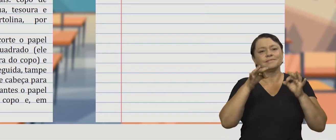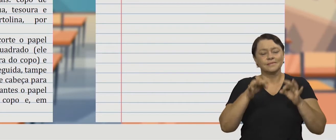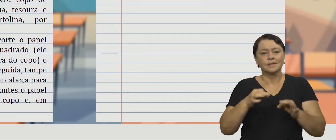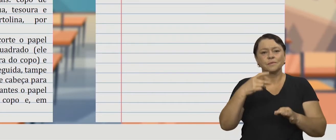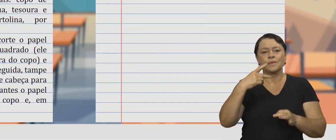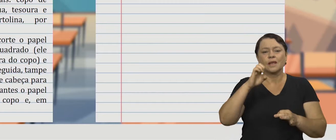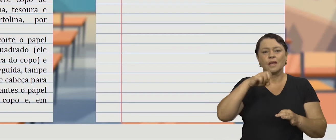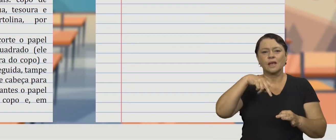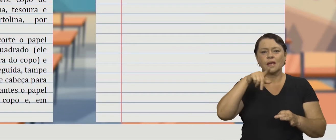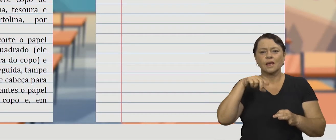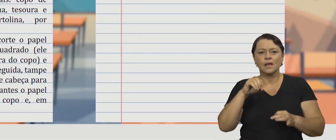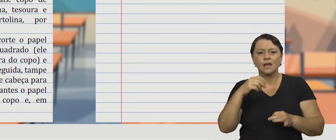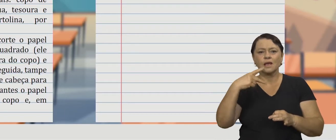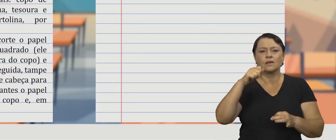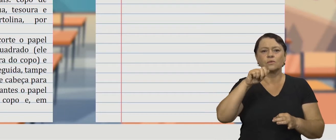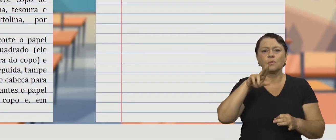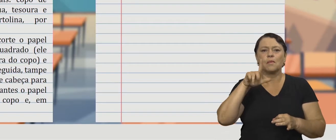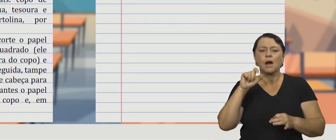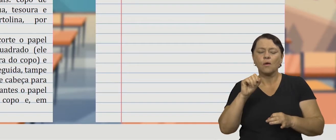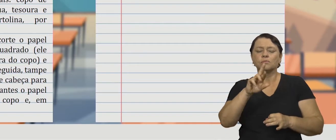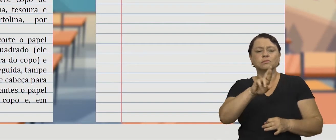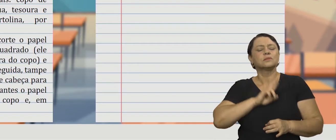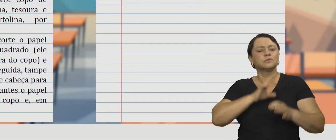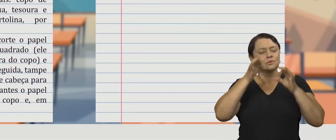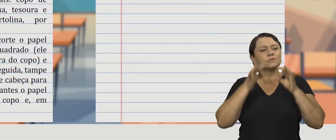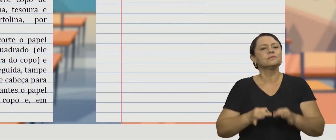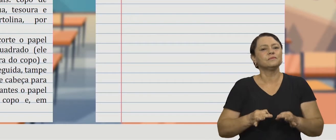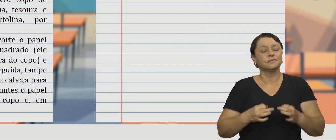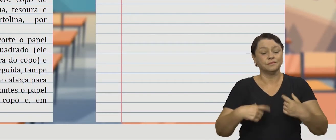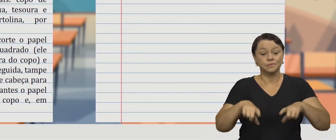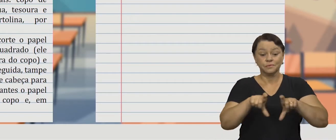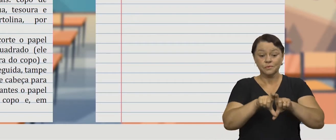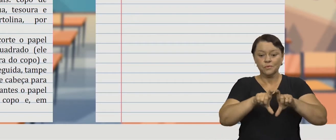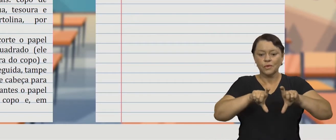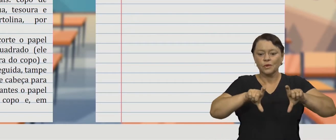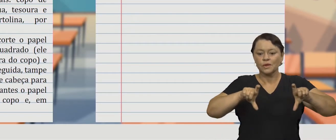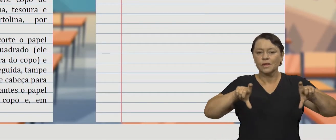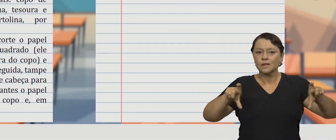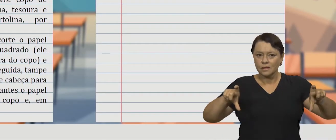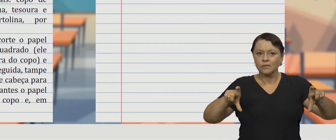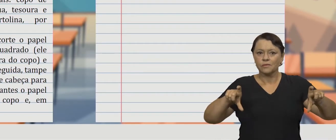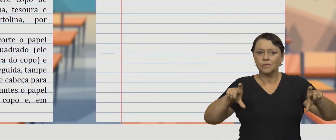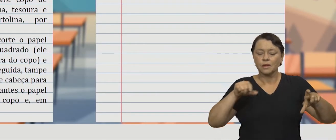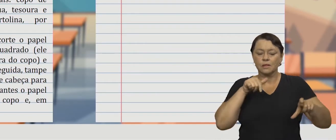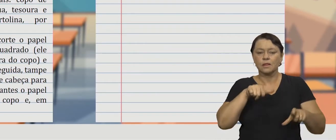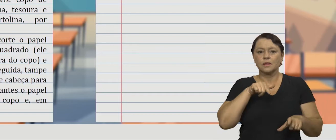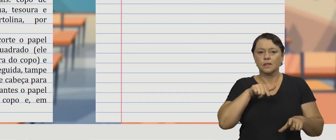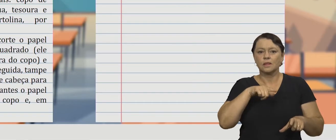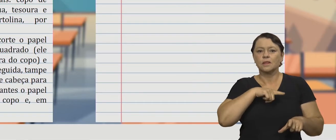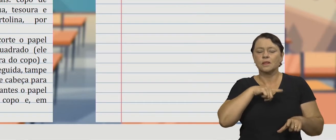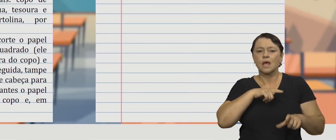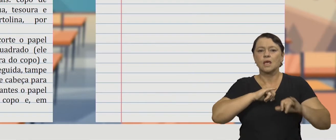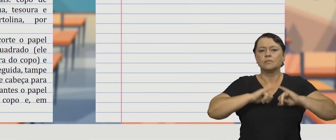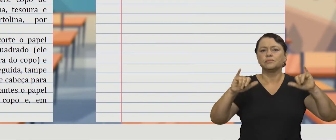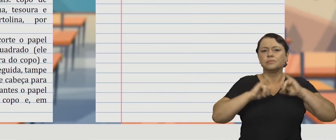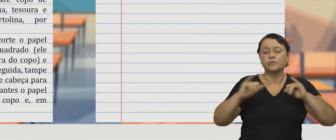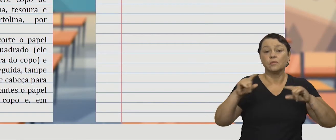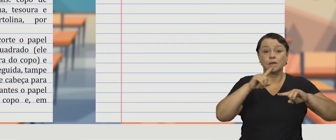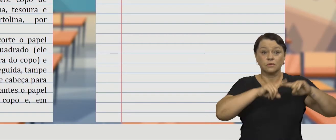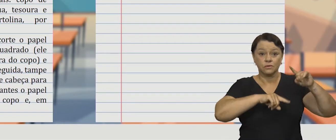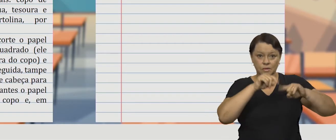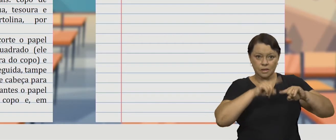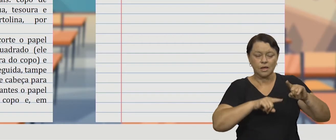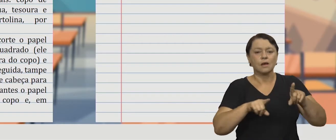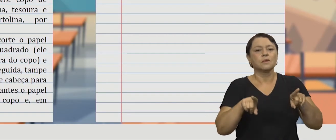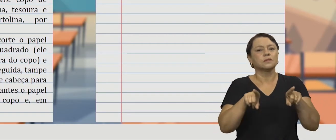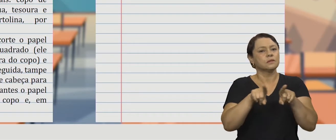Enzo, Paulo, Guilherme responderam corretamente. No desenvolvimento do tema, além da informação sobre os materiais, há